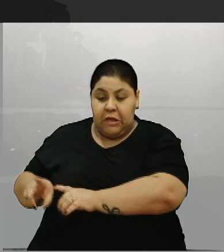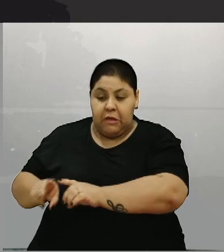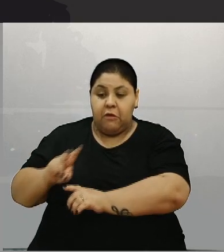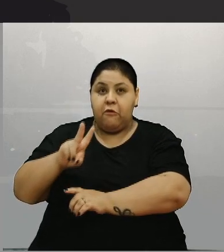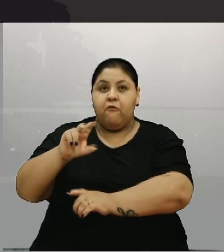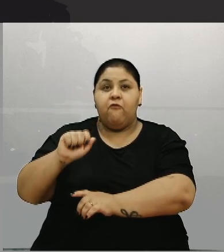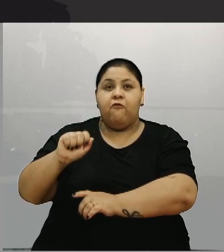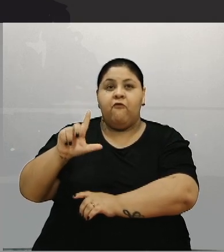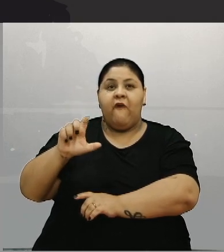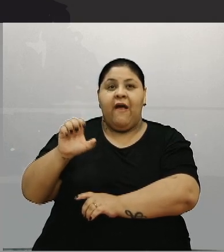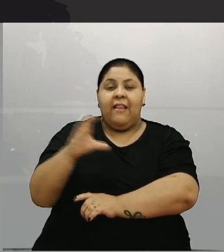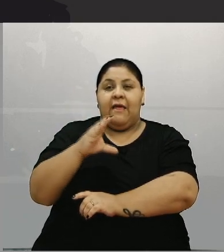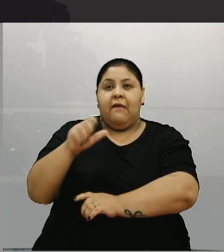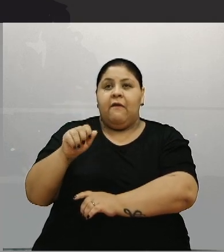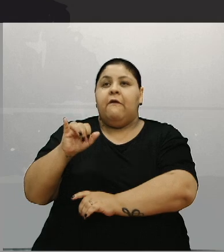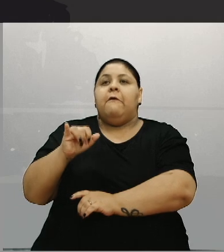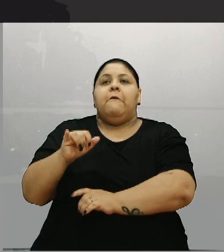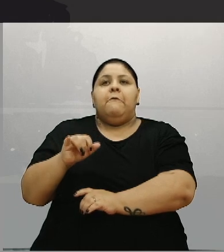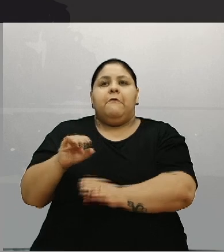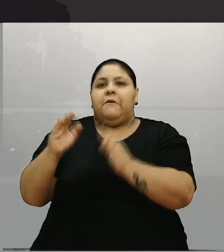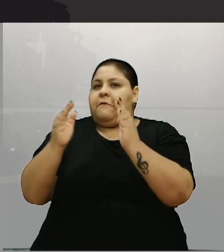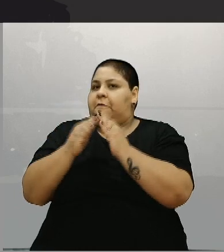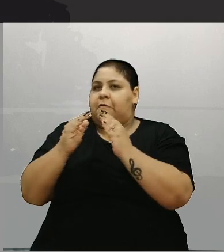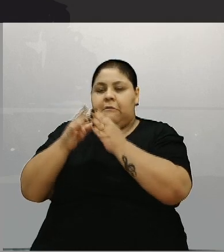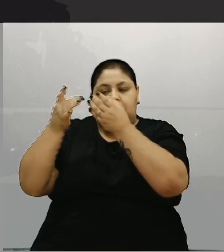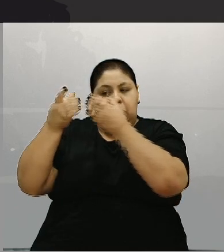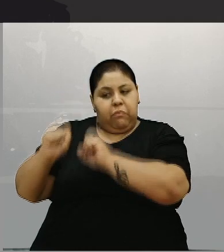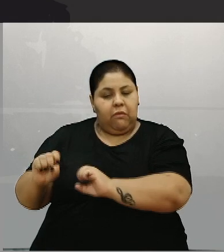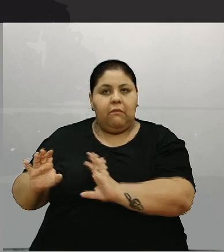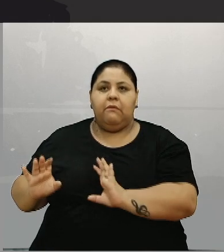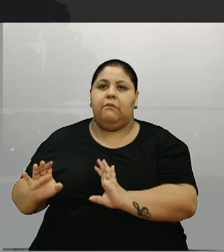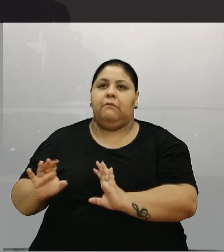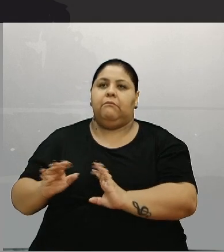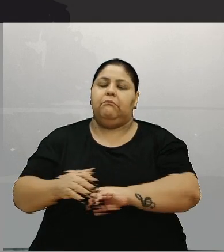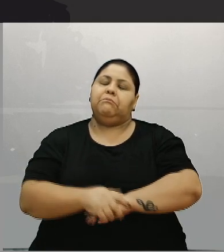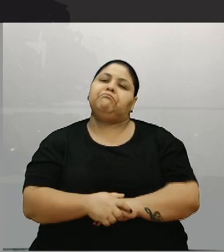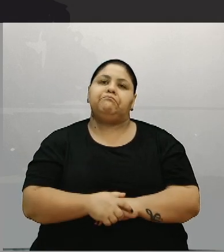de fato, suas residências totalmente afetadas pelas enchentes.